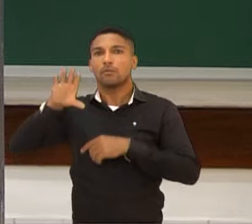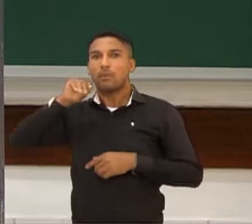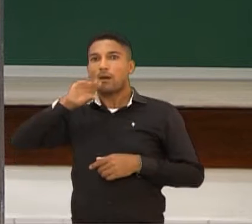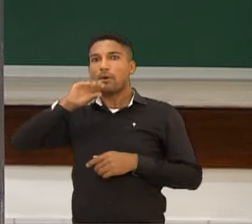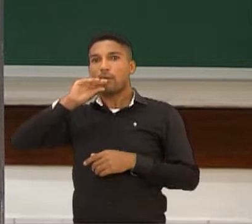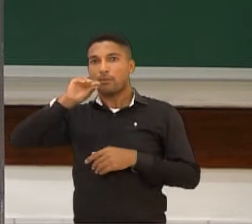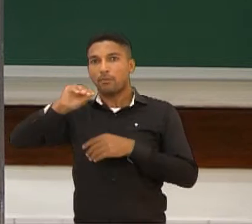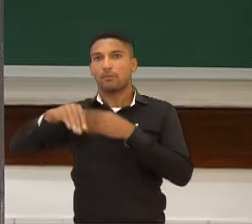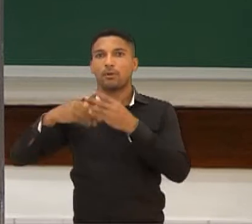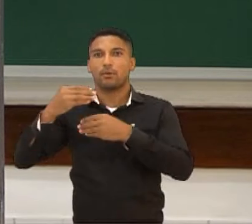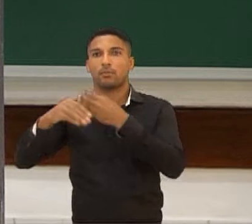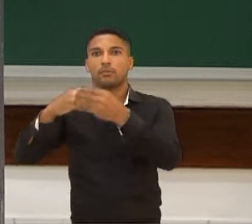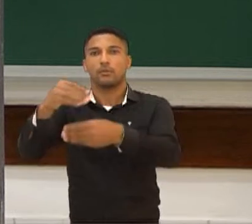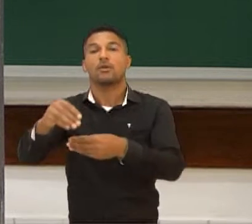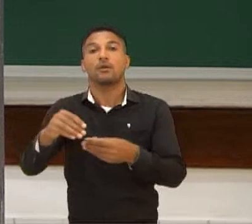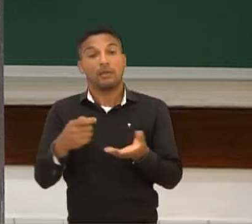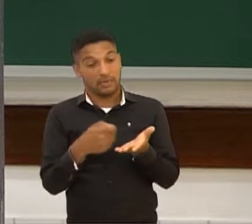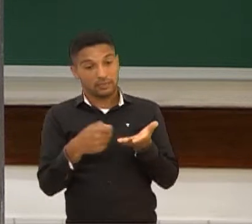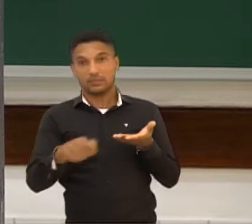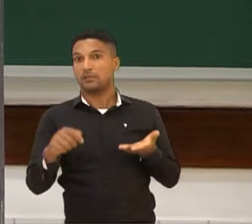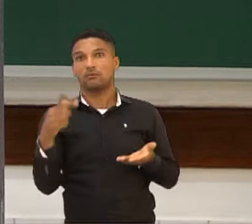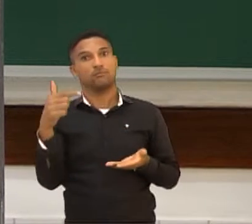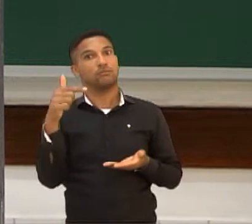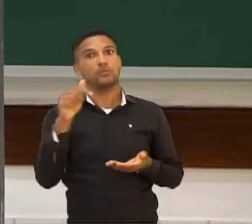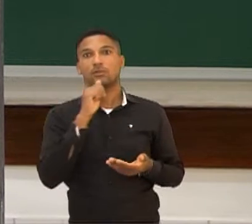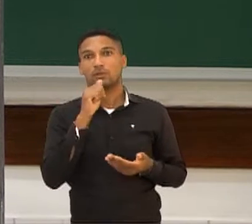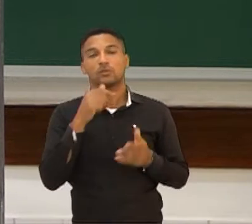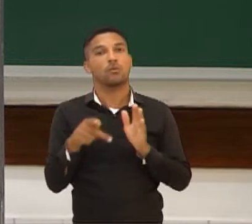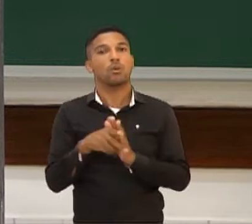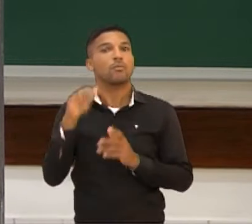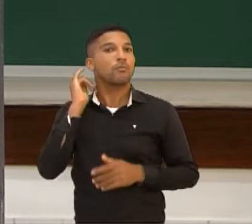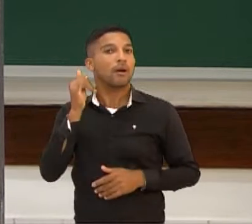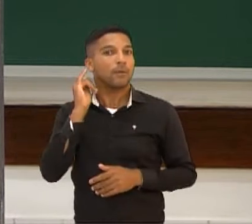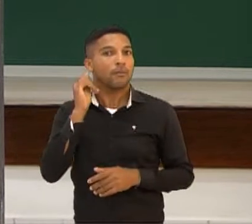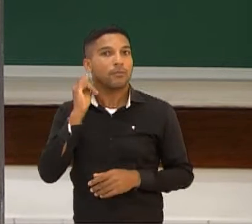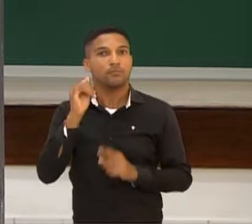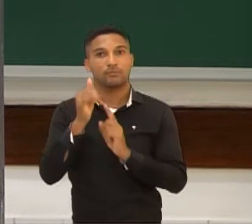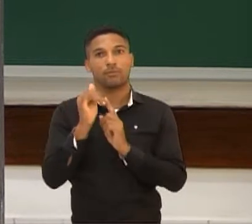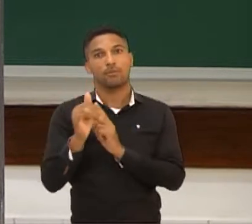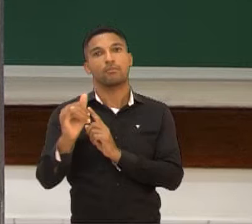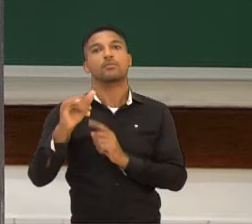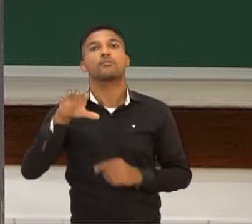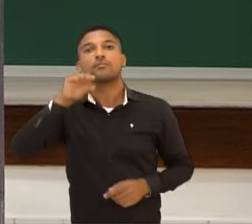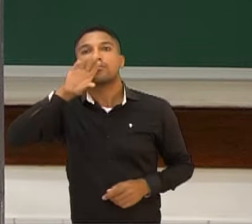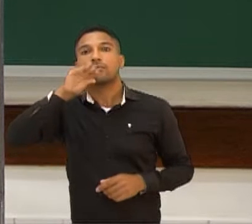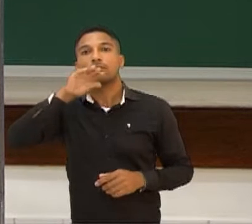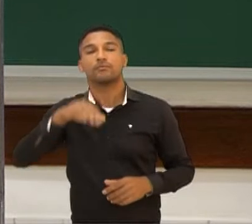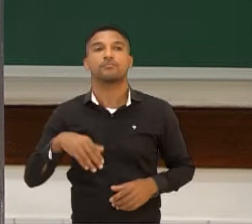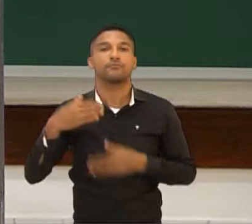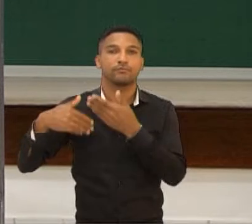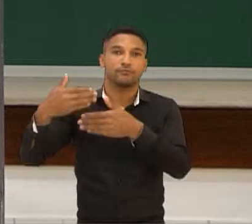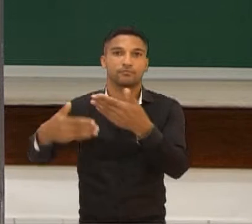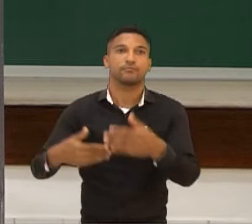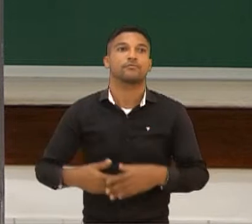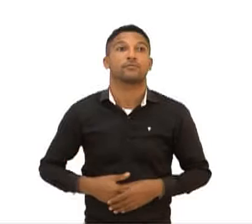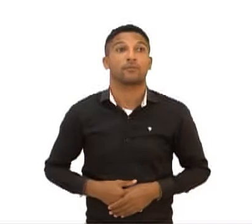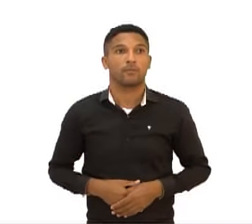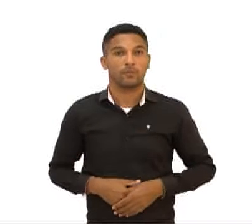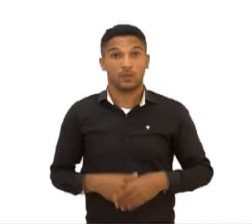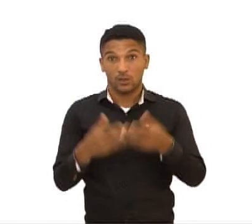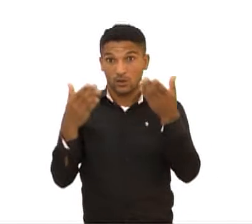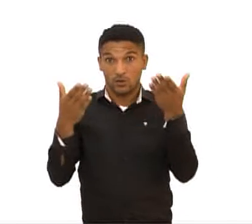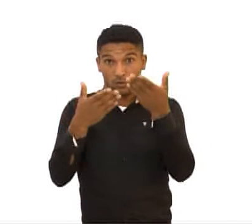escrita não dominava essas regiões. Mas a gente vai seguir adiante e hoje a gente